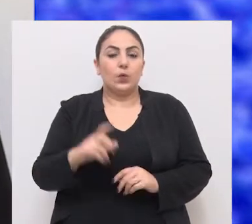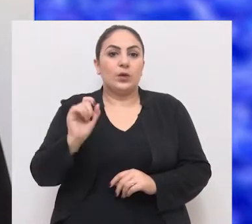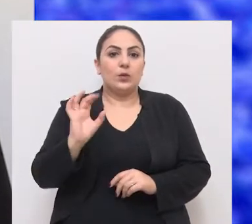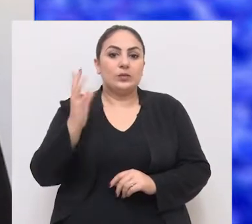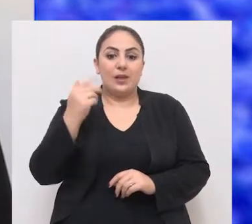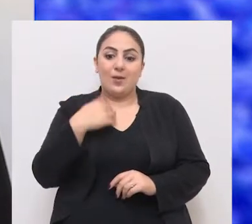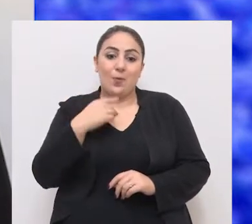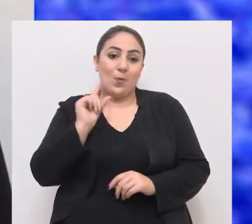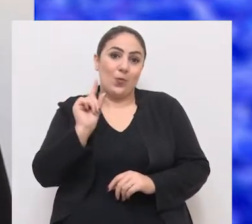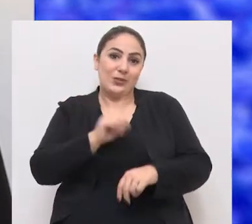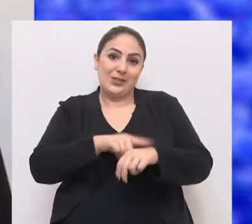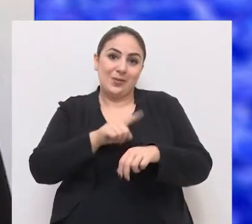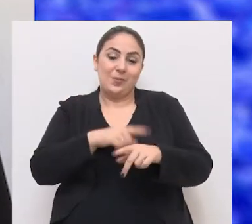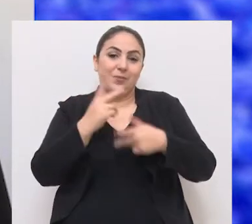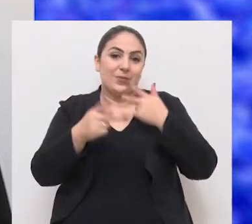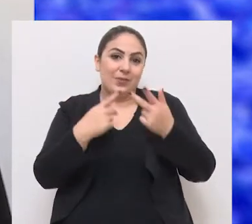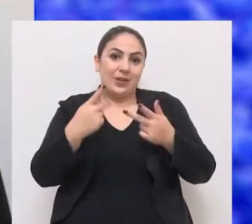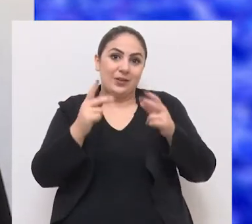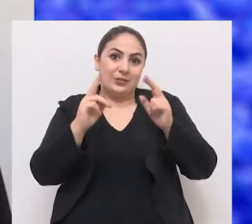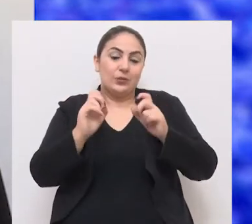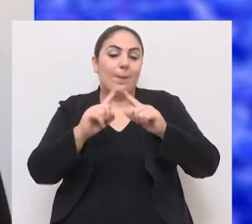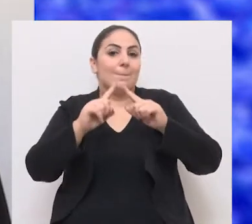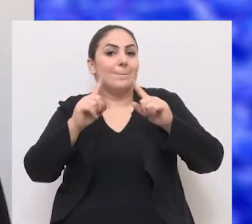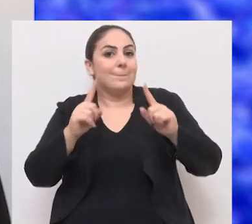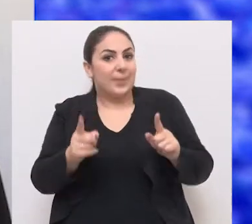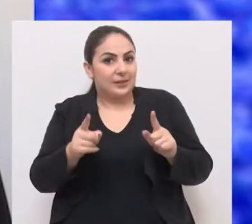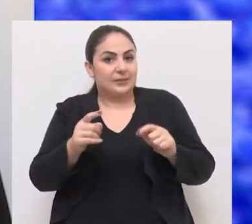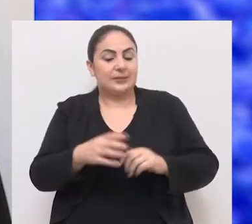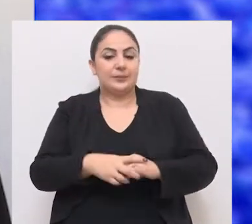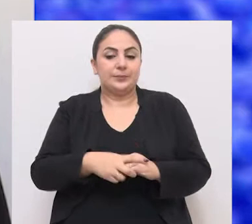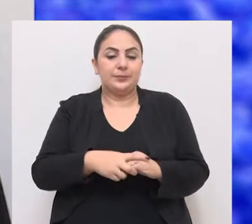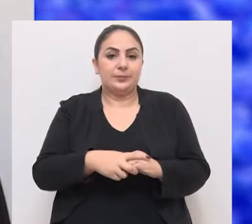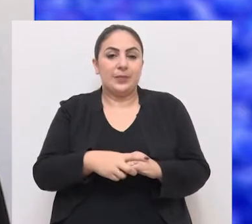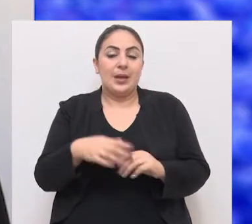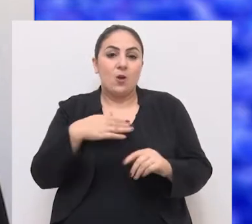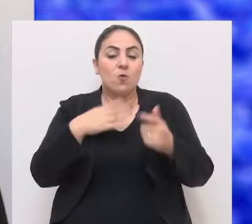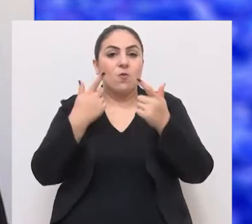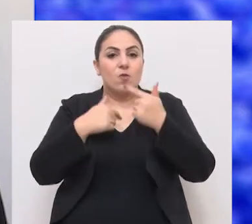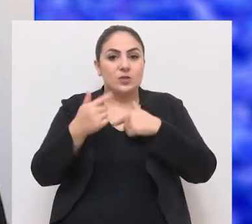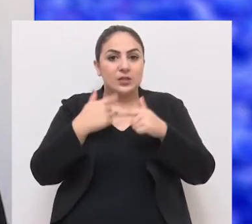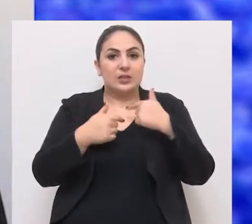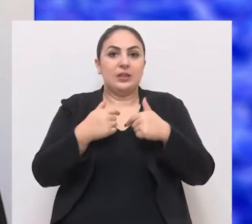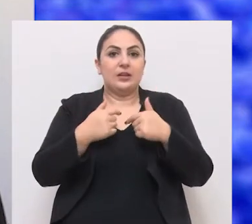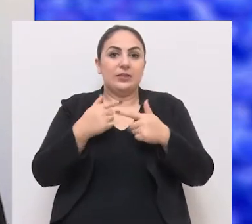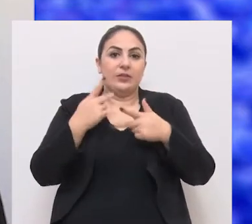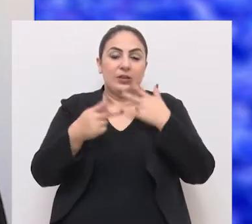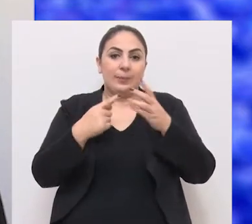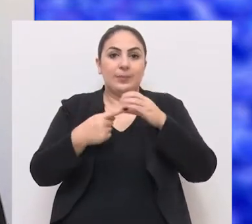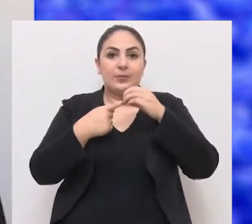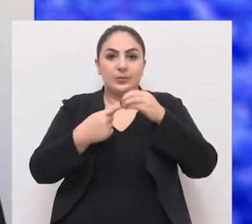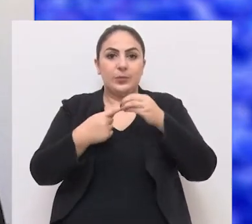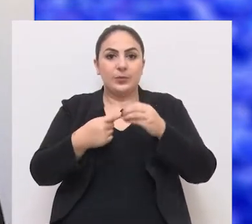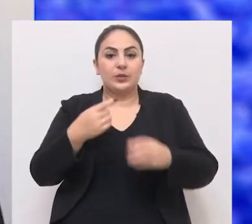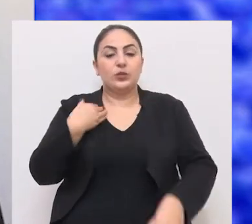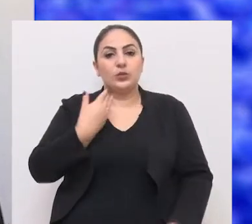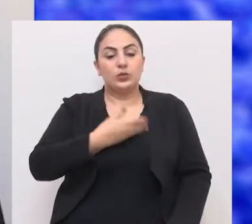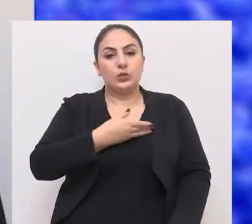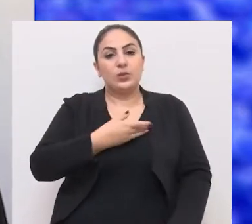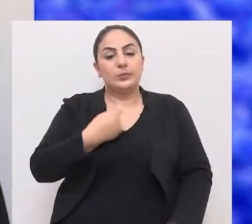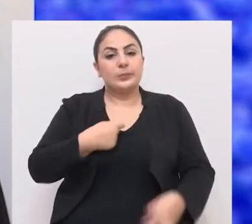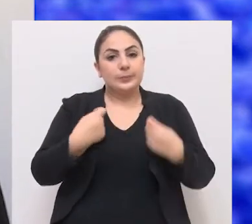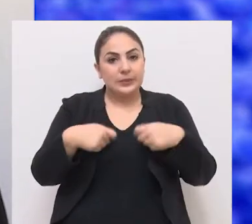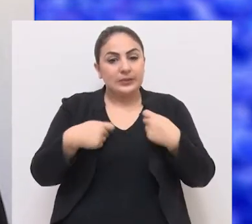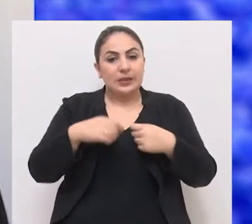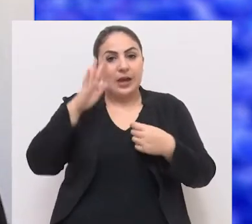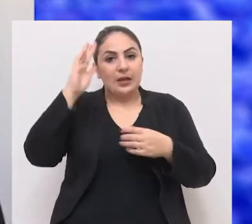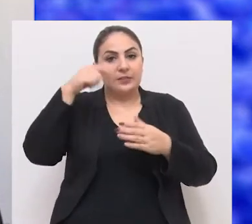E eu tenho pouco tempo para falar sobre isso, mas o que eu gostaria, a mensagem principal assim, que a gente precisa refletir